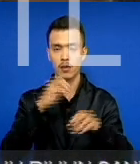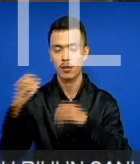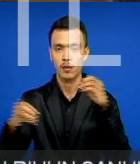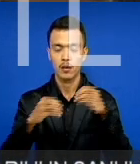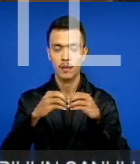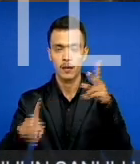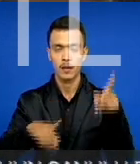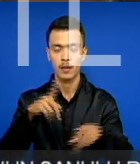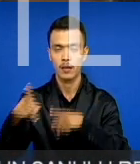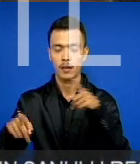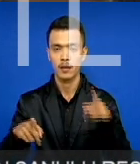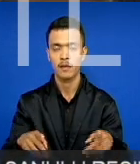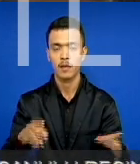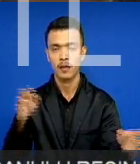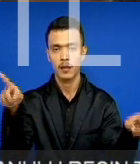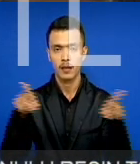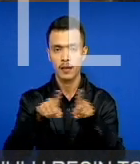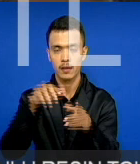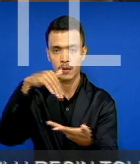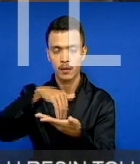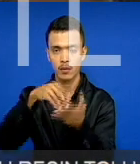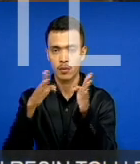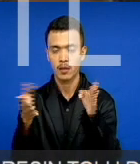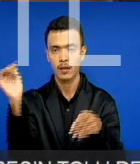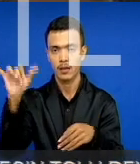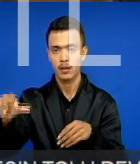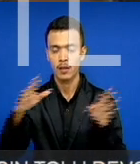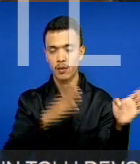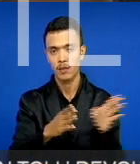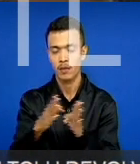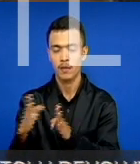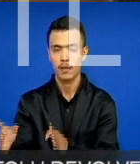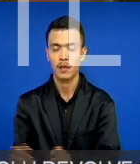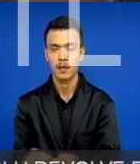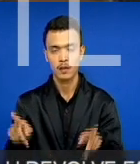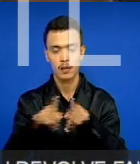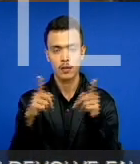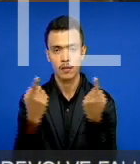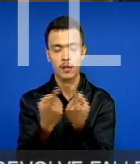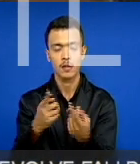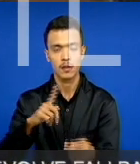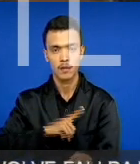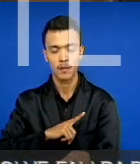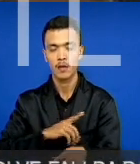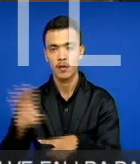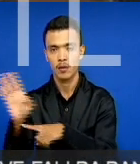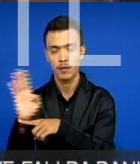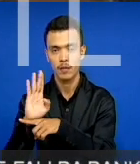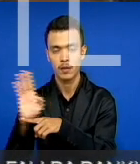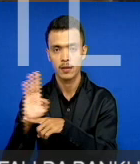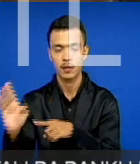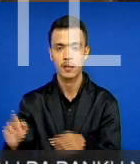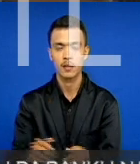humanos iteng me kule universitario sira estudante sira tu preparado mos tambalos itu seto privado hasil dia mekona negosio bisnis seto